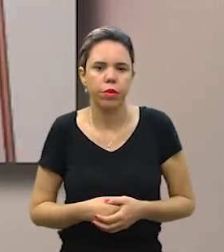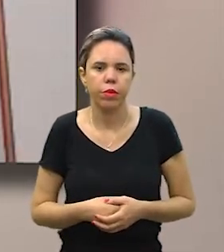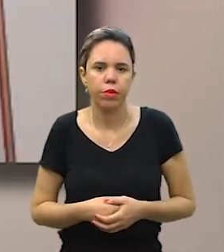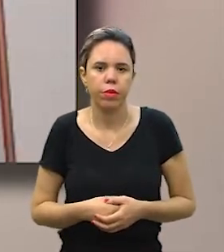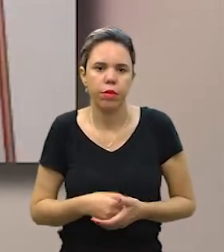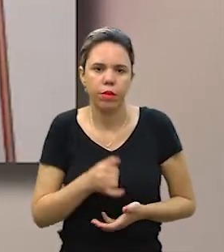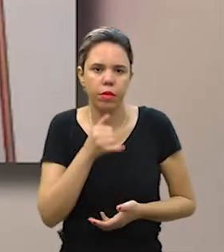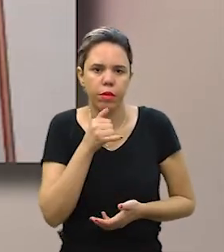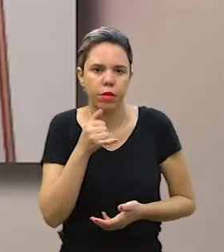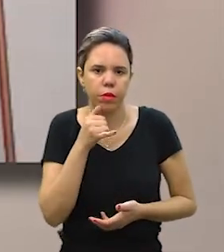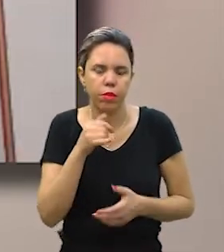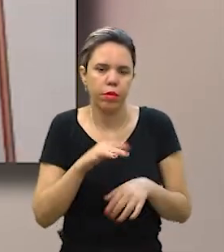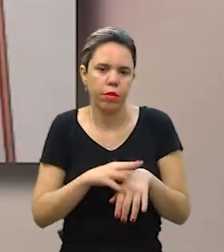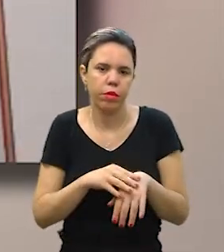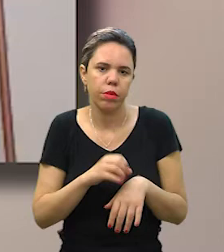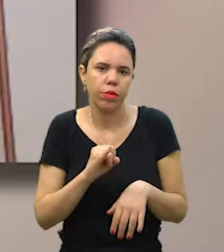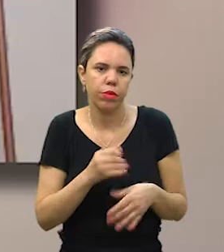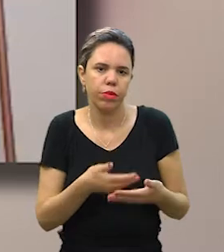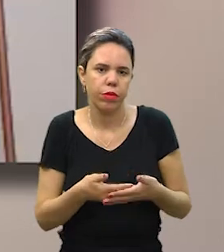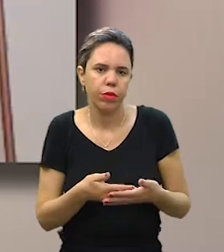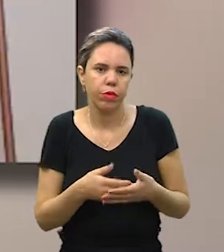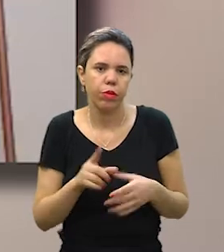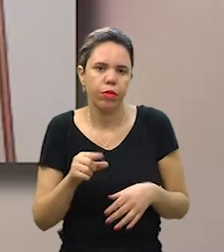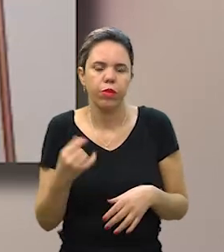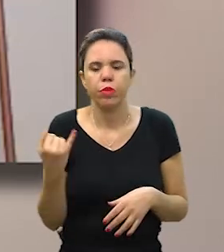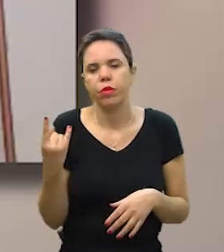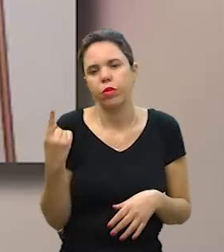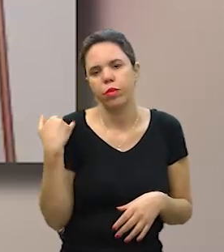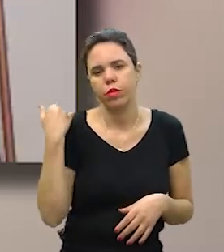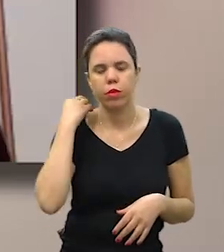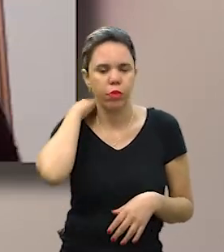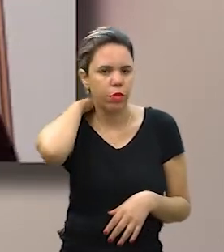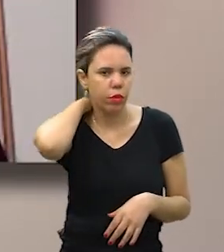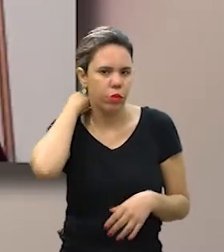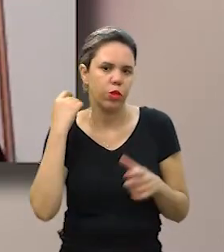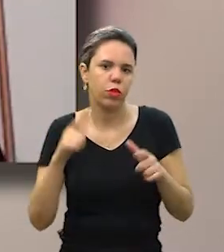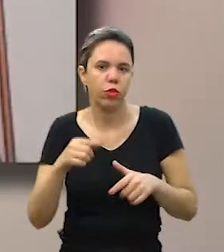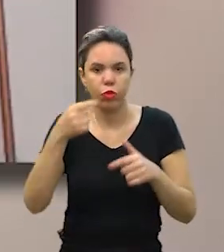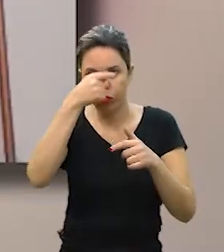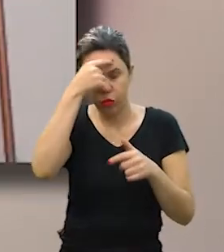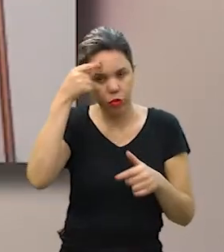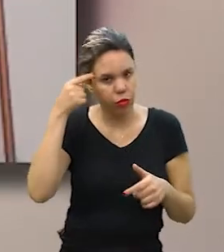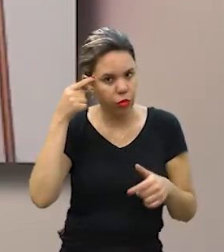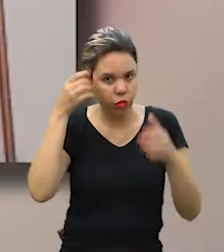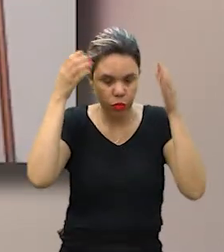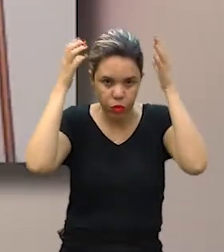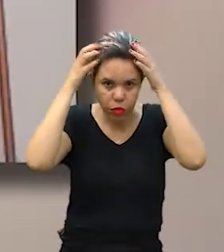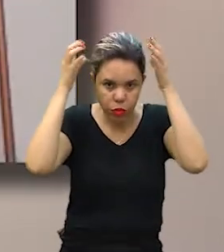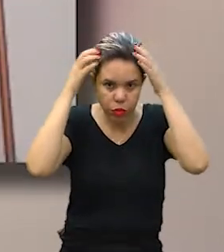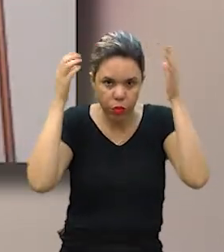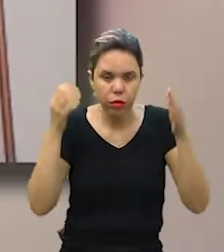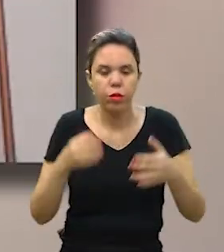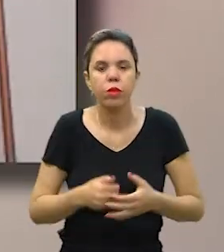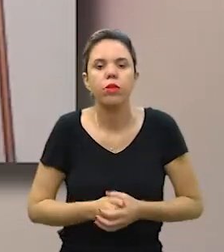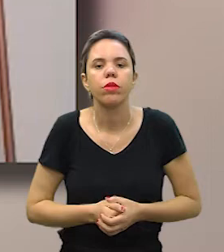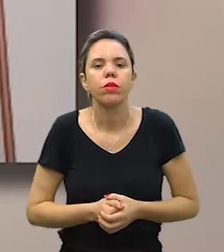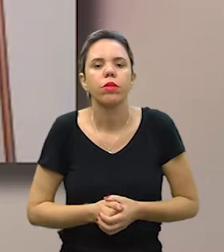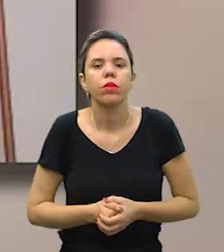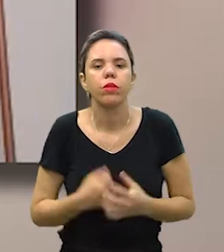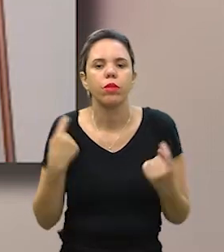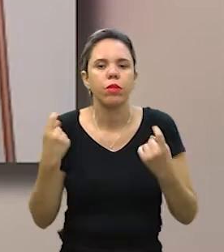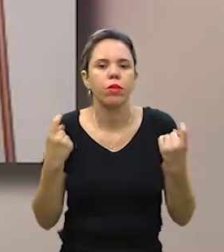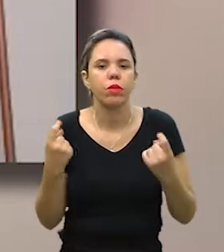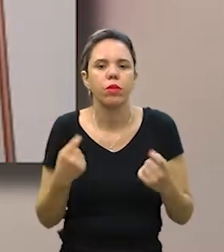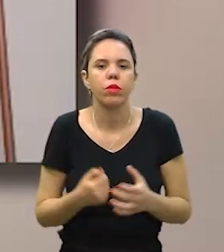No local da pancada, se for um bebê menor de 1 ano, onde foi? Foi na região frontal do crânio? Foi na posterior, que a gente